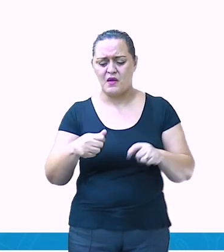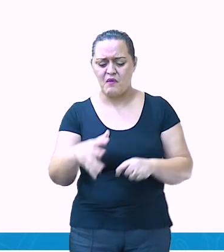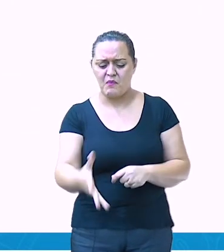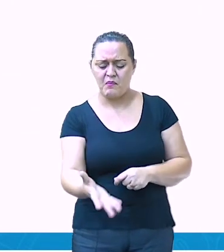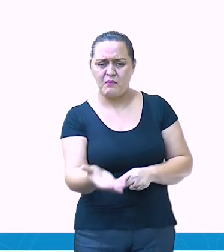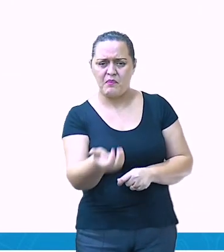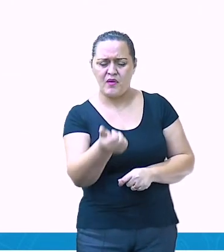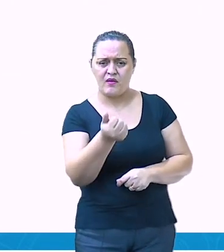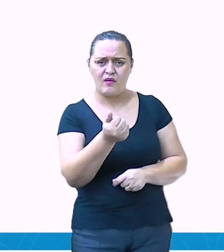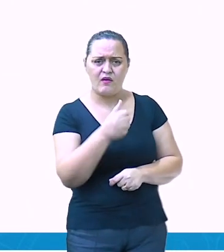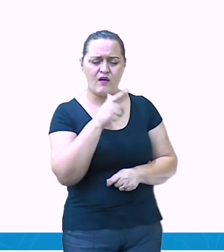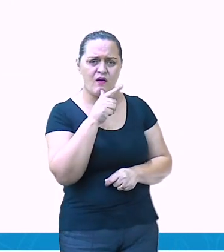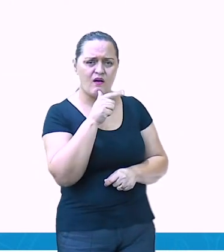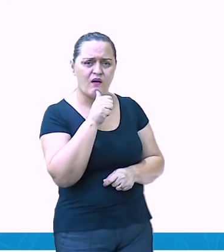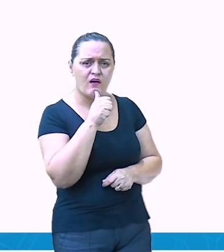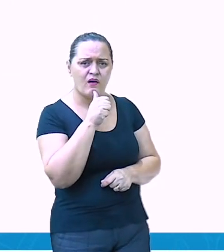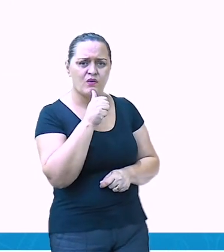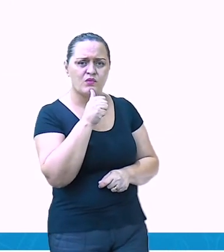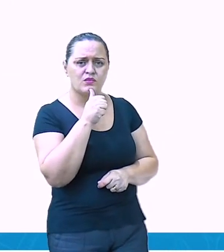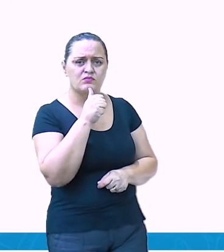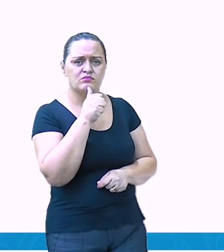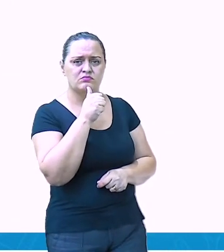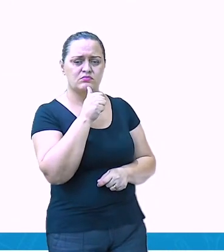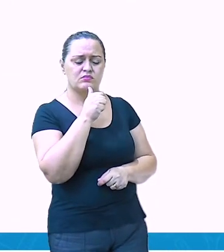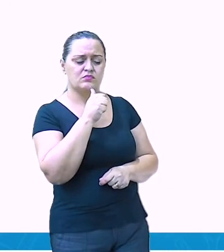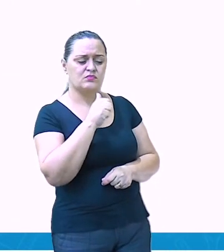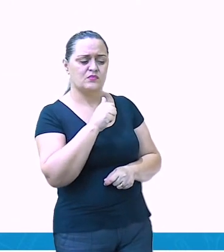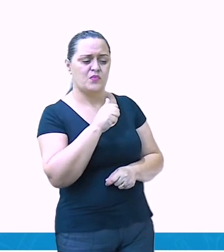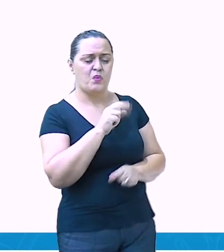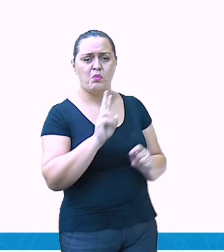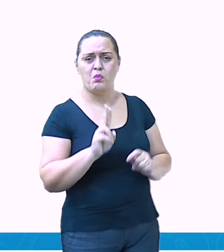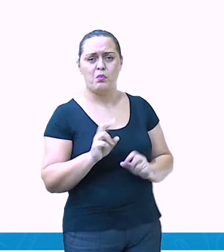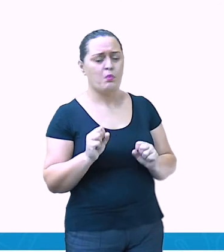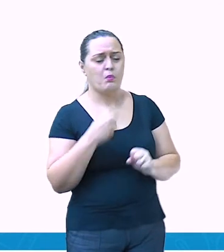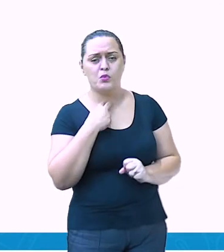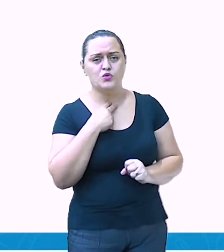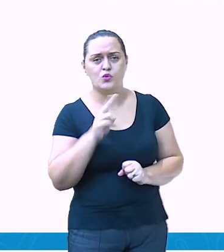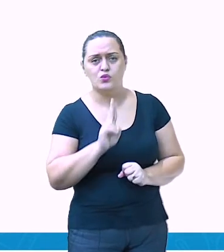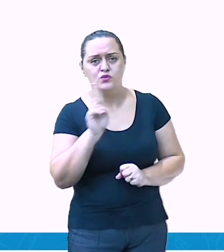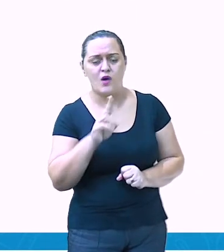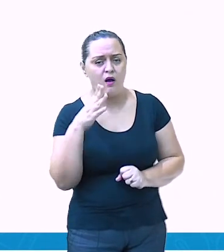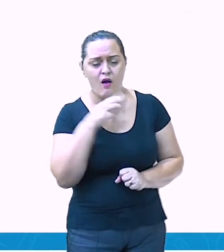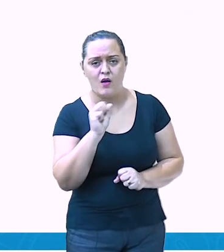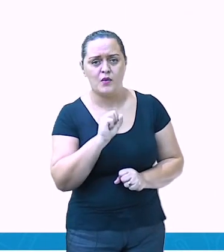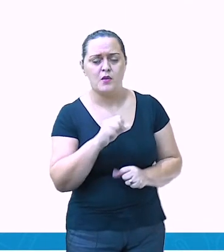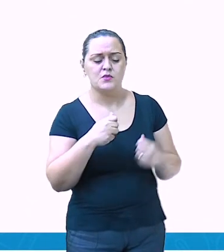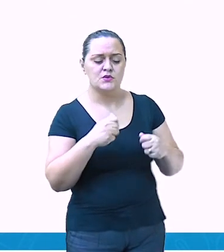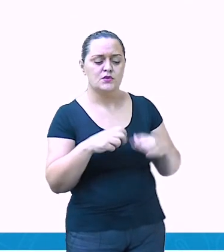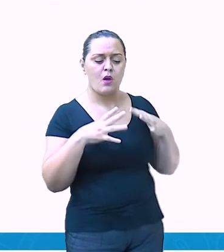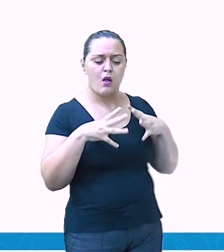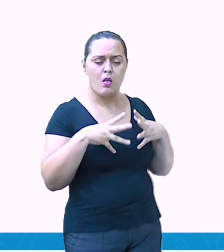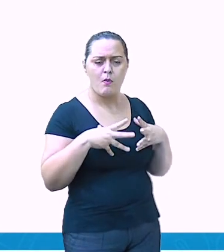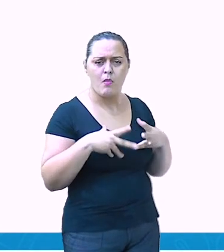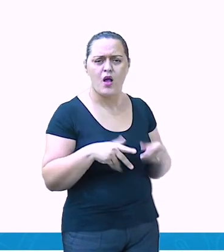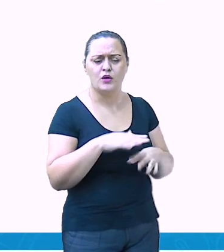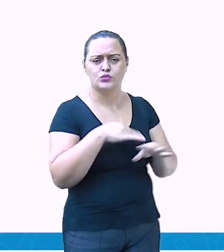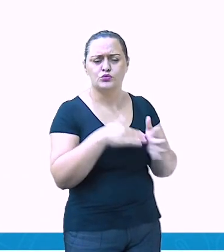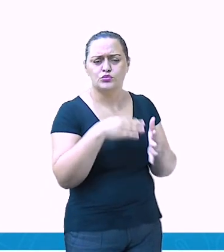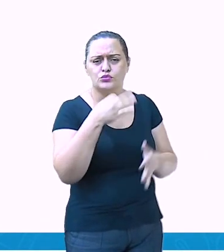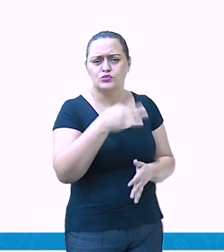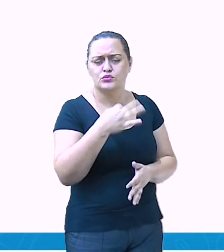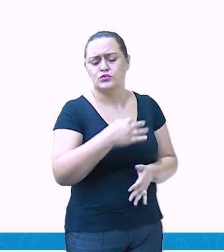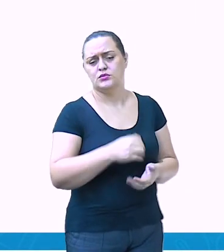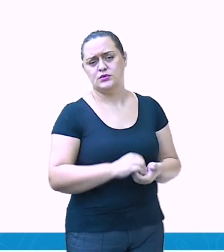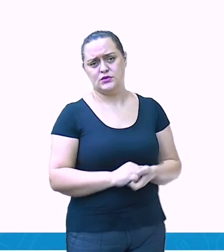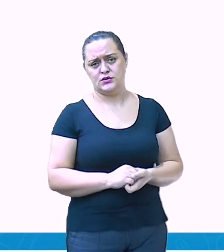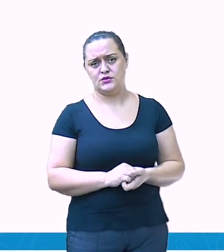rude para poder chegar numa água aceitável para se beber. Então, os cuidados com o nosso meio para que a gente não